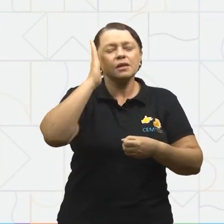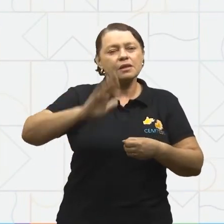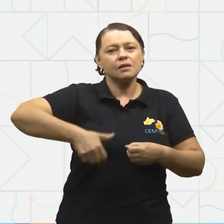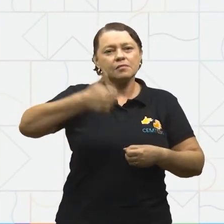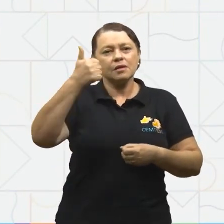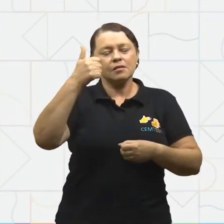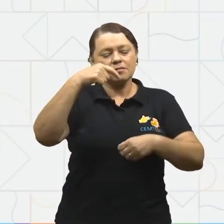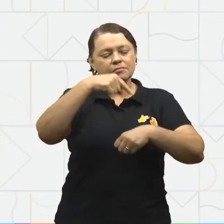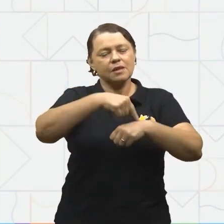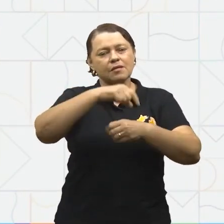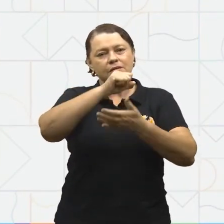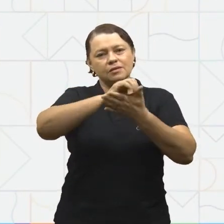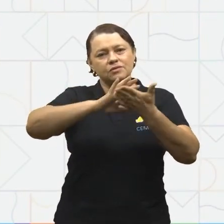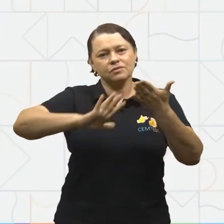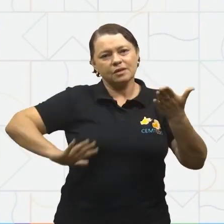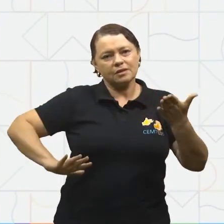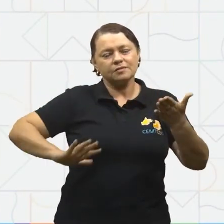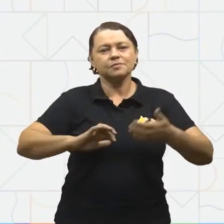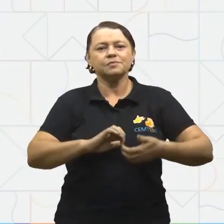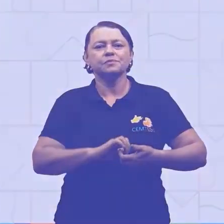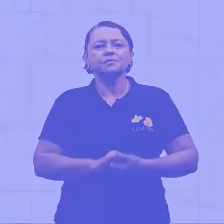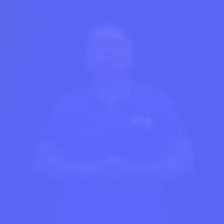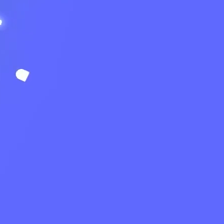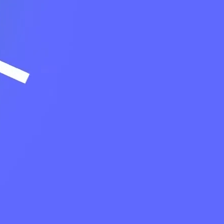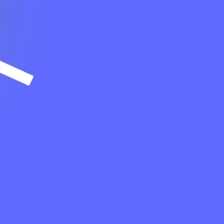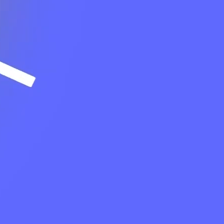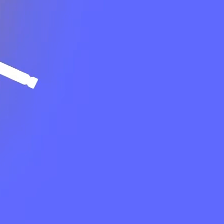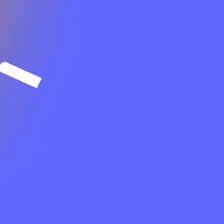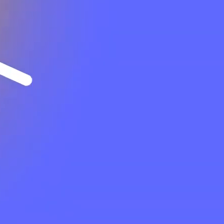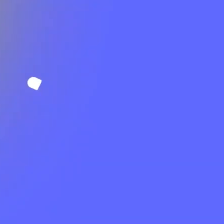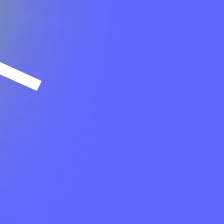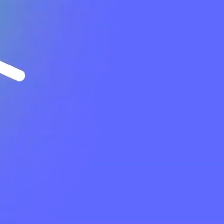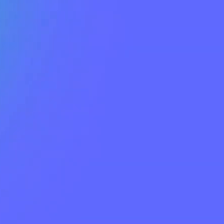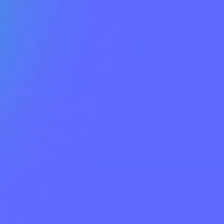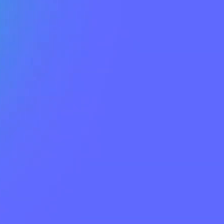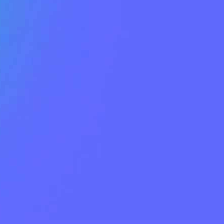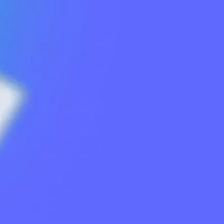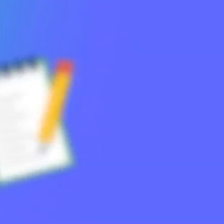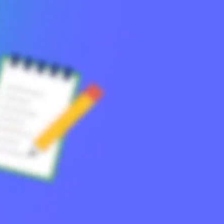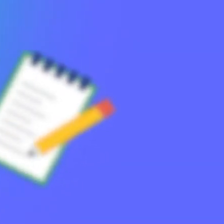entendimento. Chegou a hora da atividade.